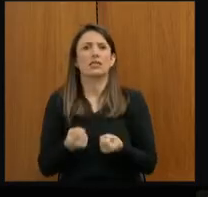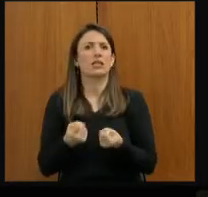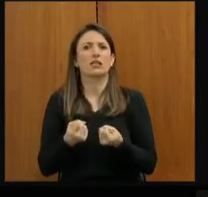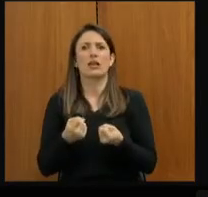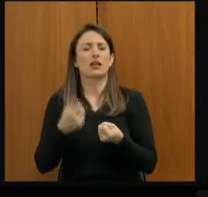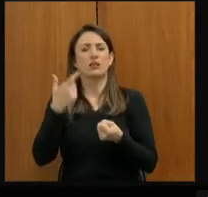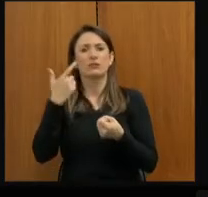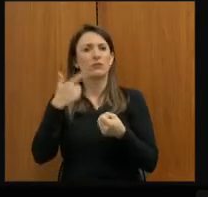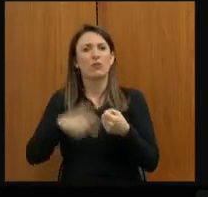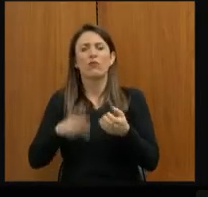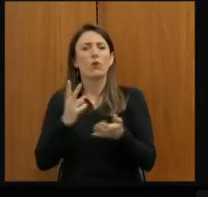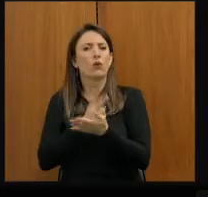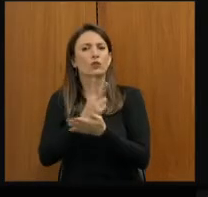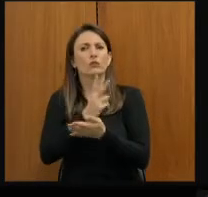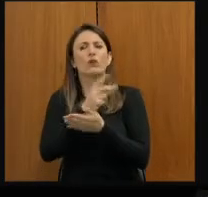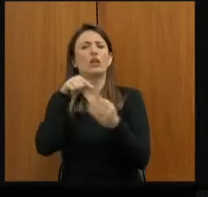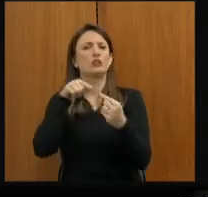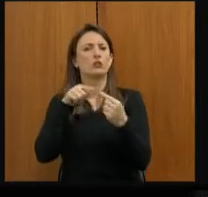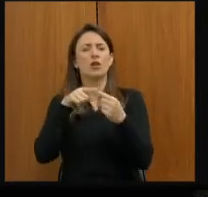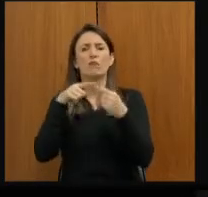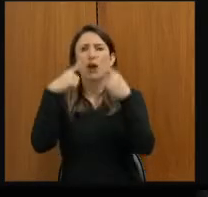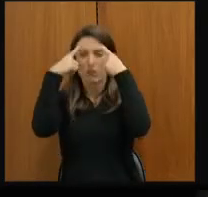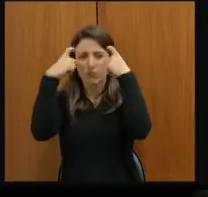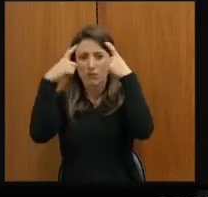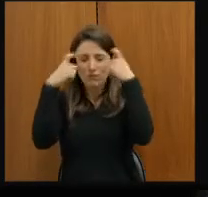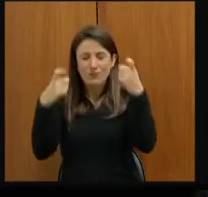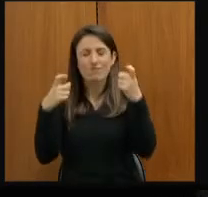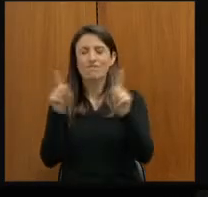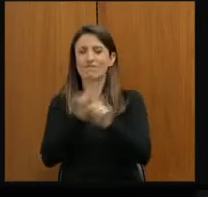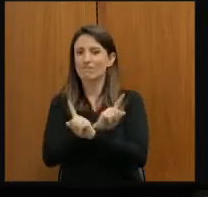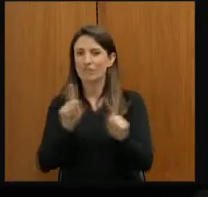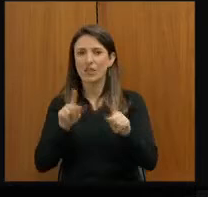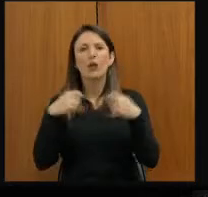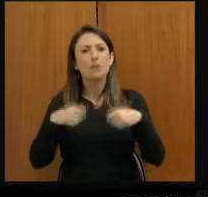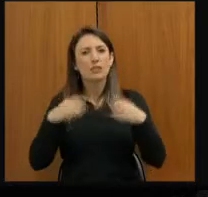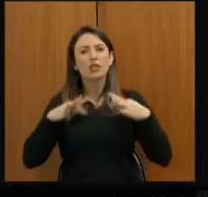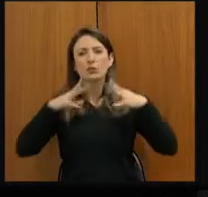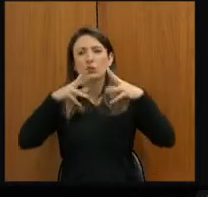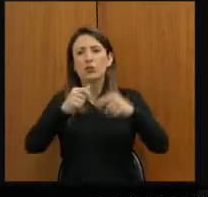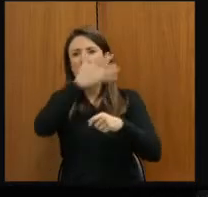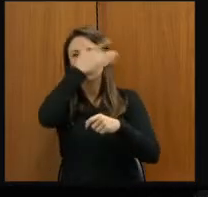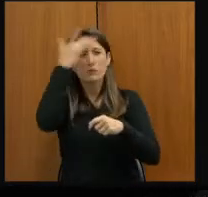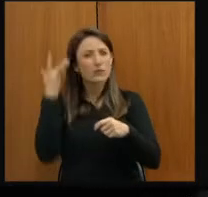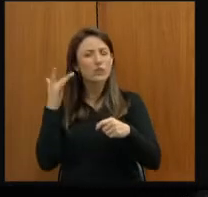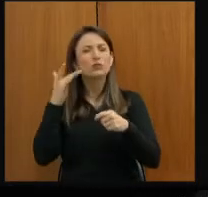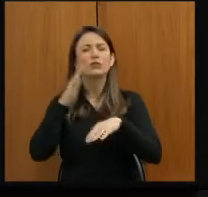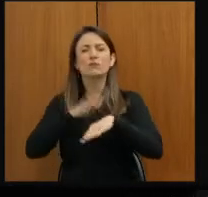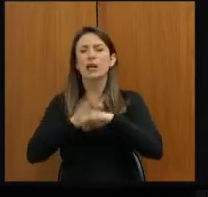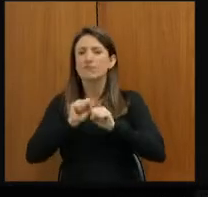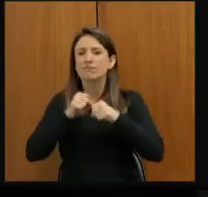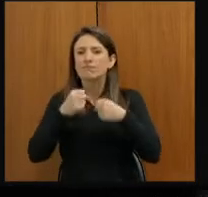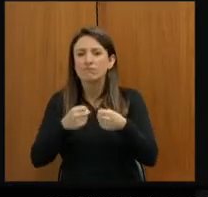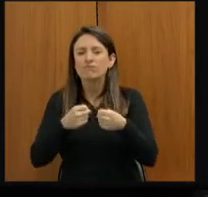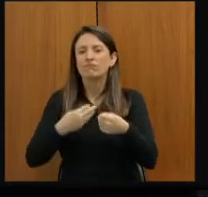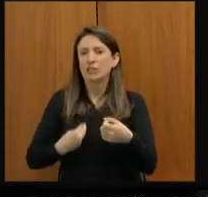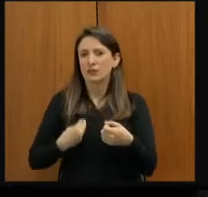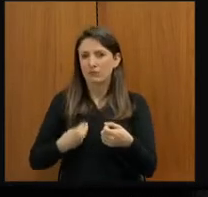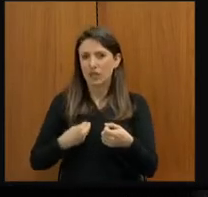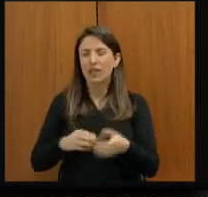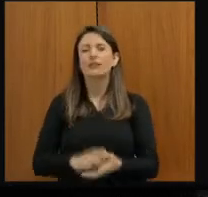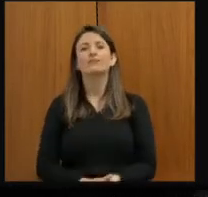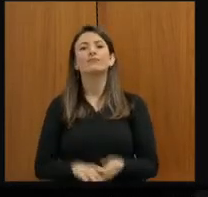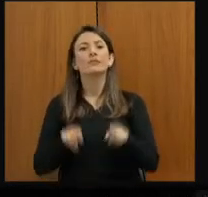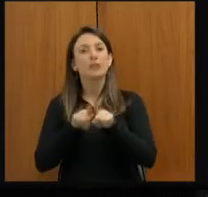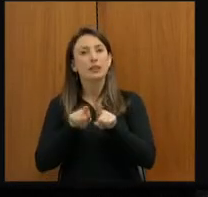revitalizadores então é preciso uma qualificação de todas as pessoas envolvidas no atendimento a rota crítica A